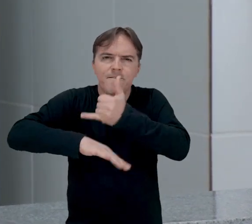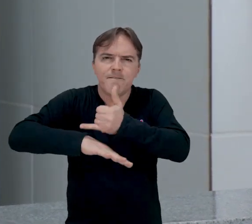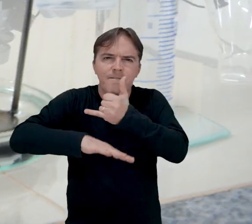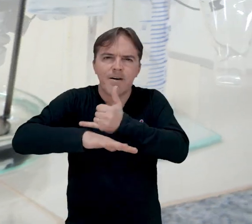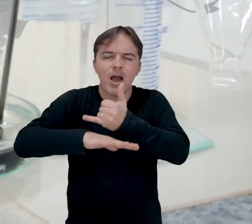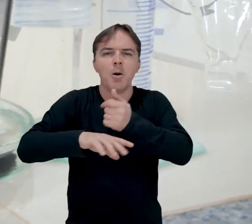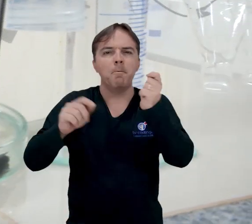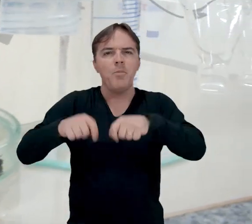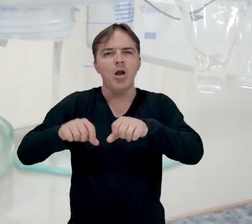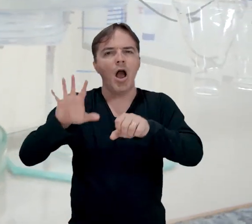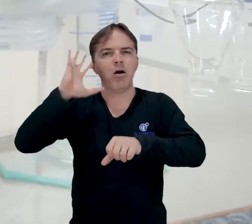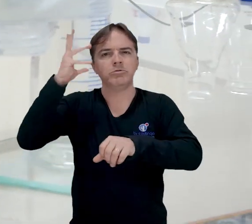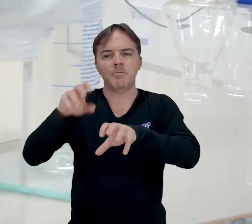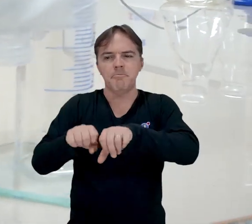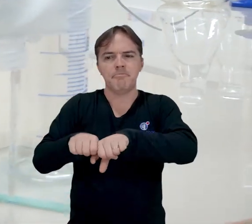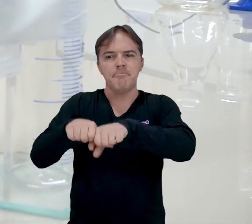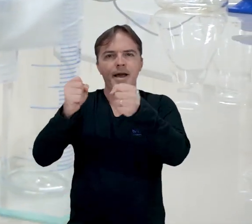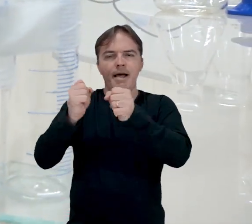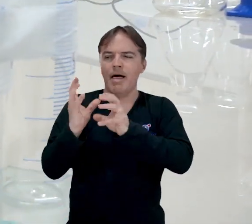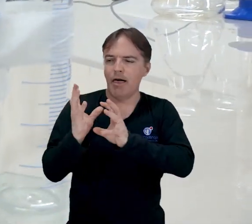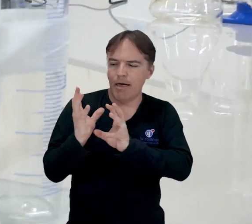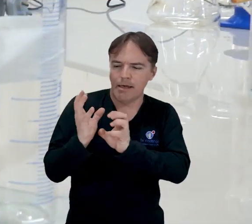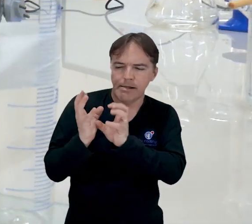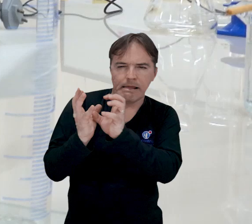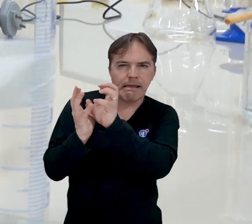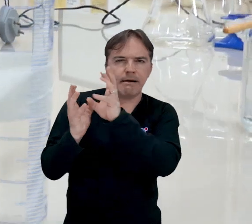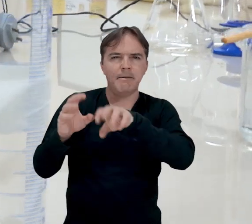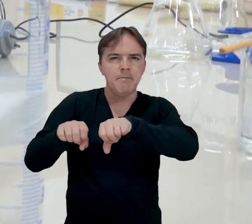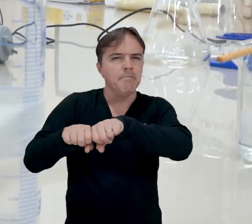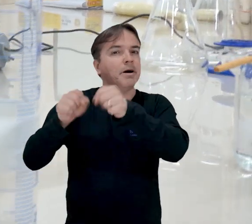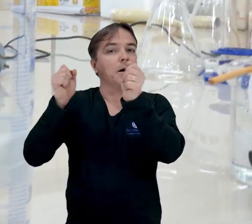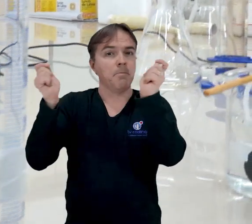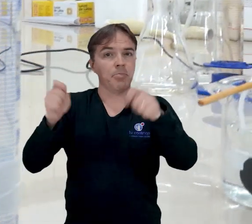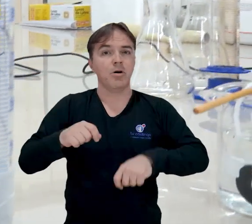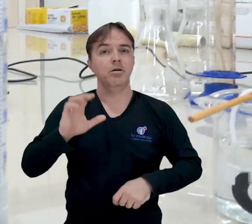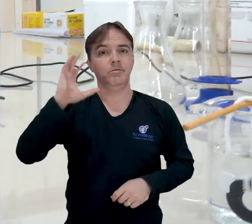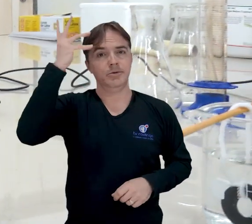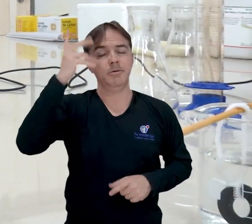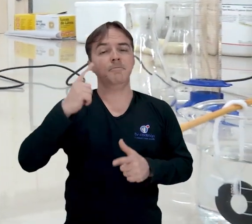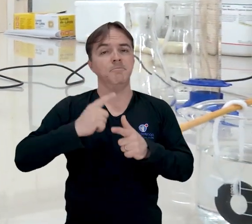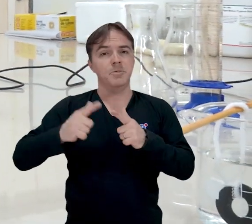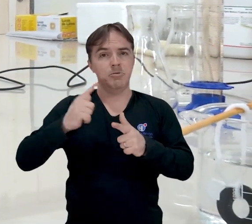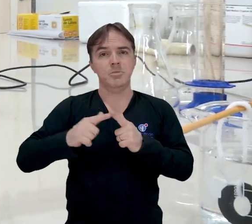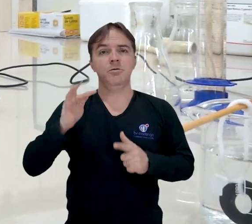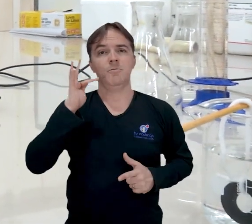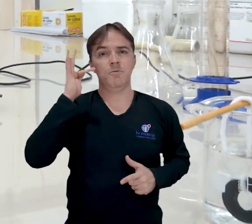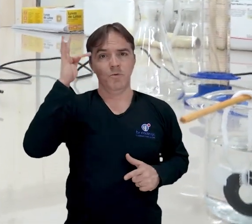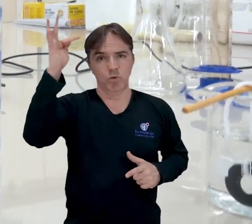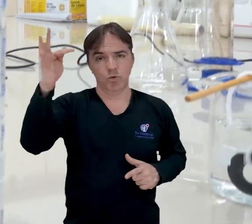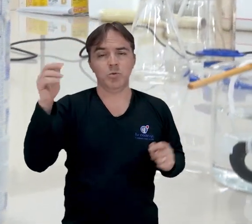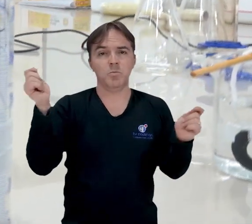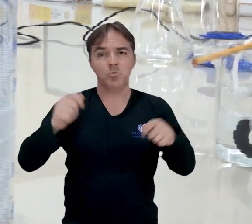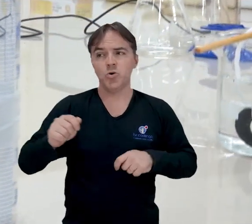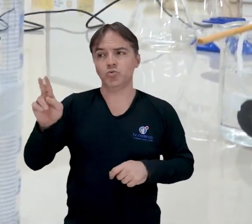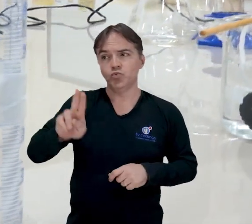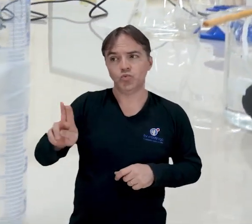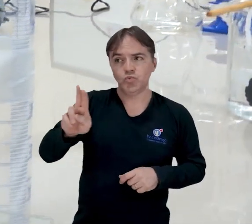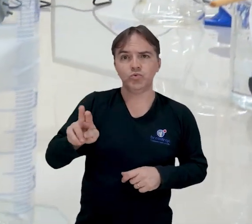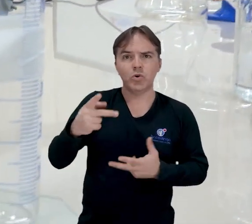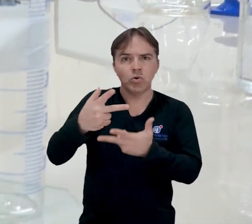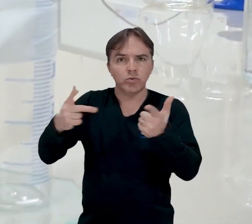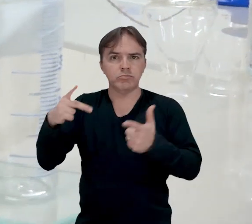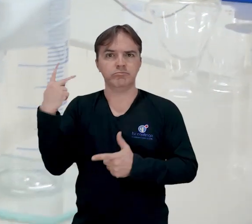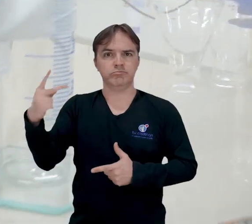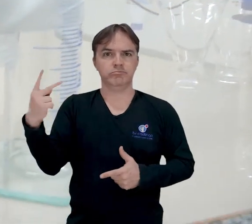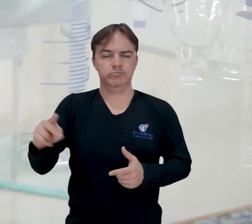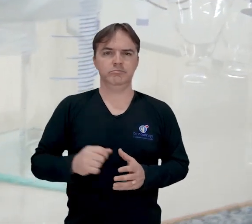chegar a romper, pode chegar a quebrar, literalmente, e aí causar um problema para aquilo que ele está sendo